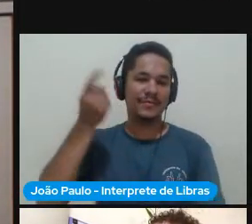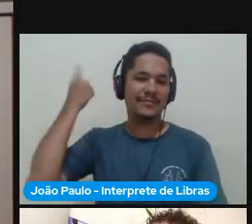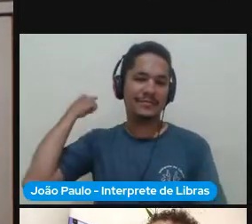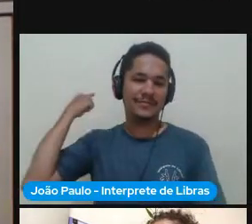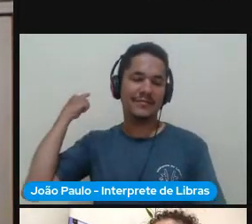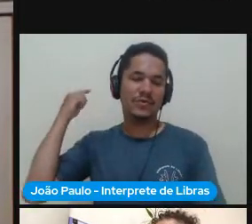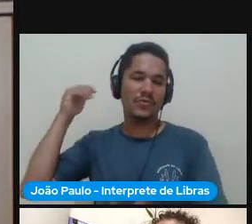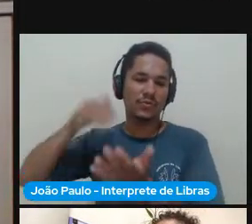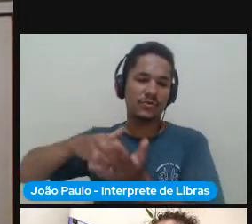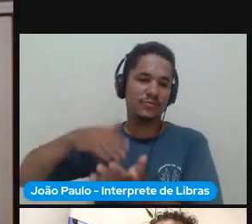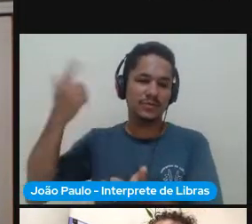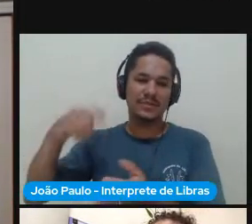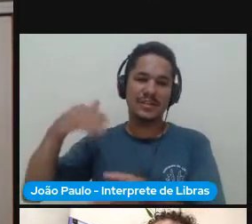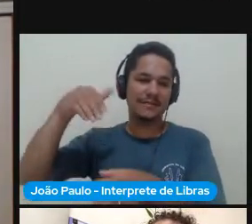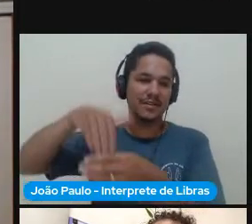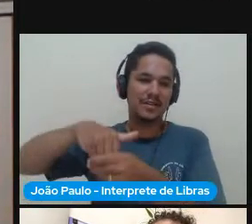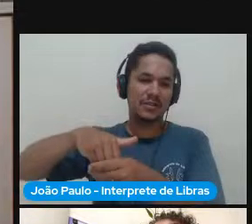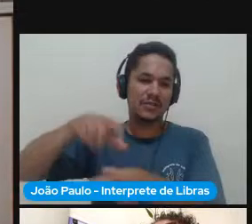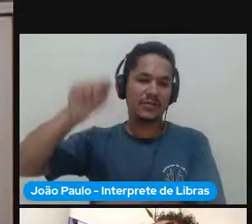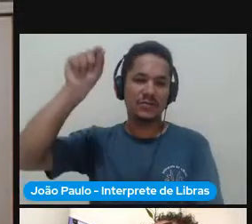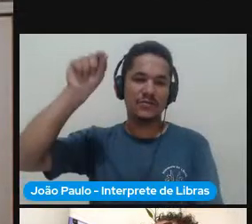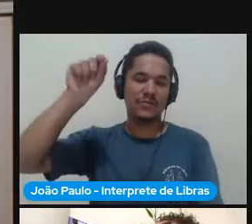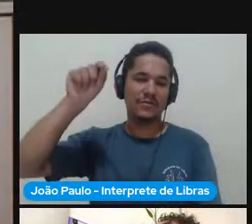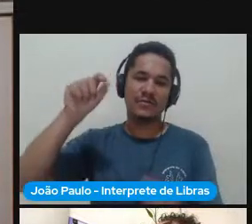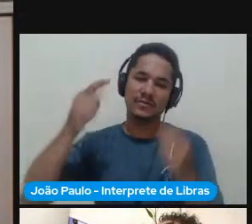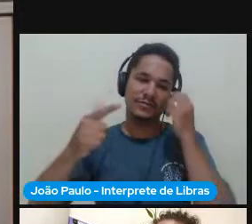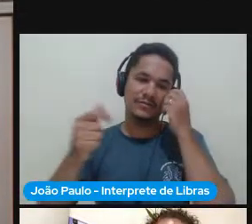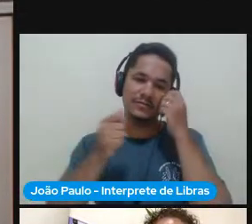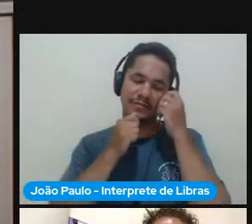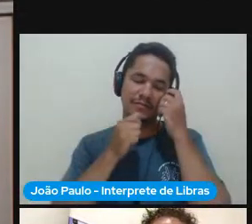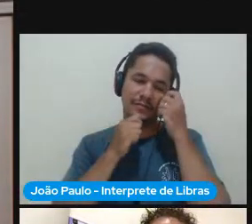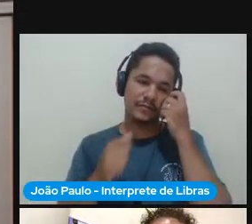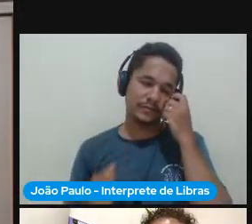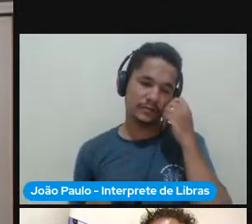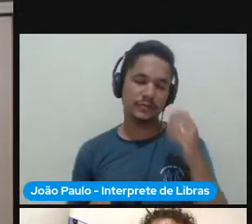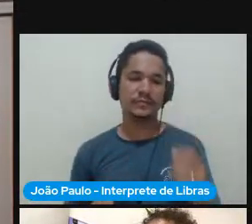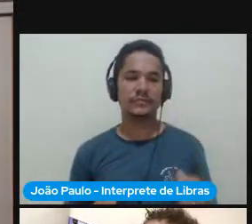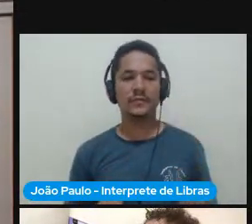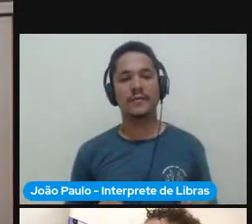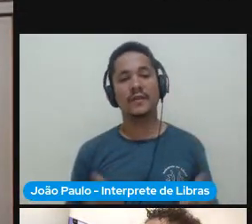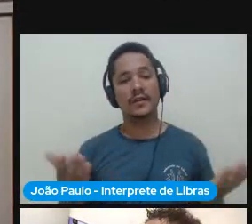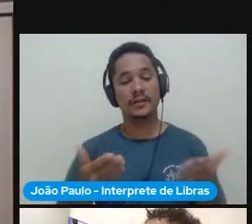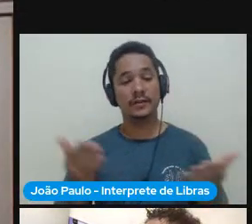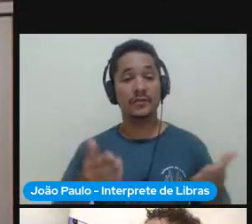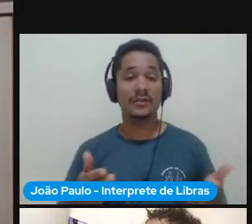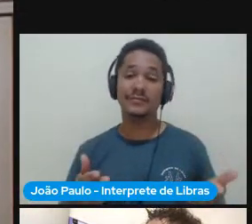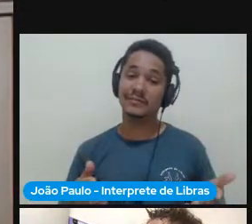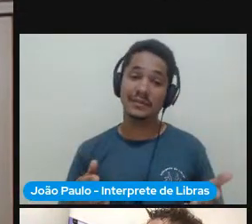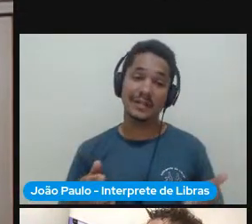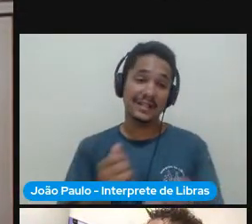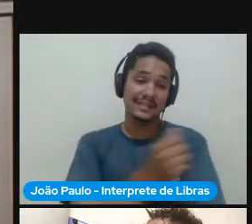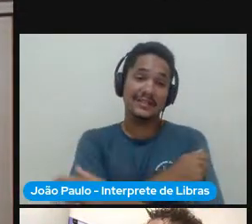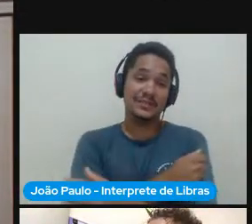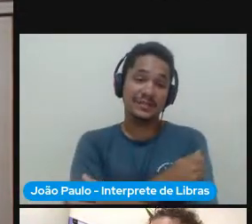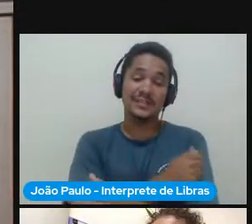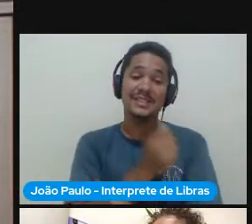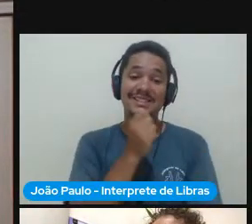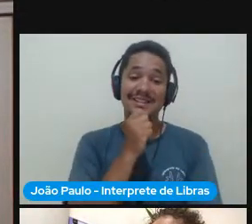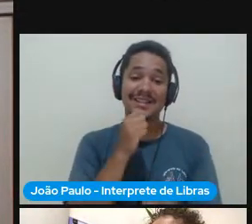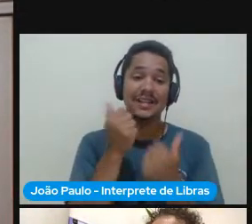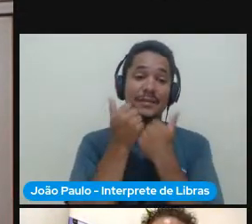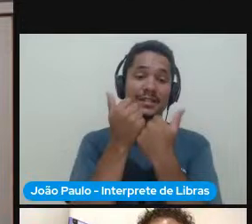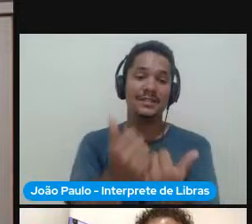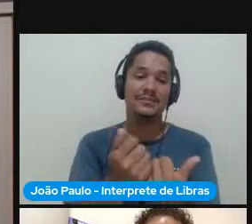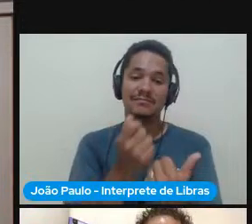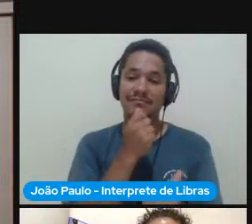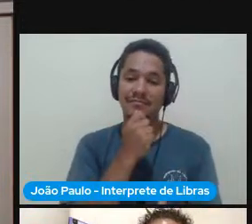conferência. Atualmente, esse estudante, esse segmento de estudantes, ele está sem representante. Veja bem, é tão importante,